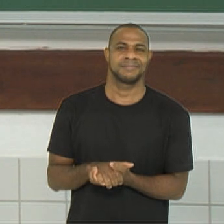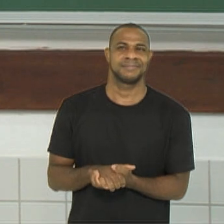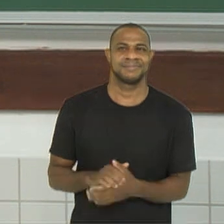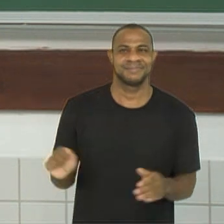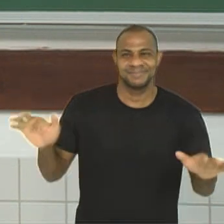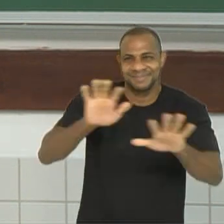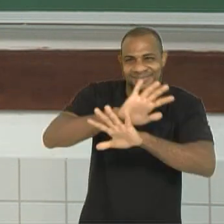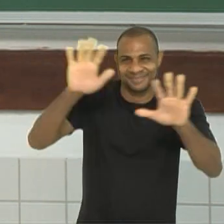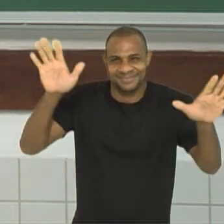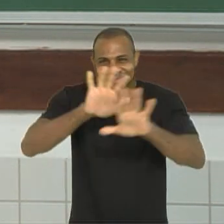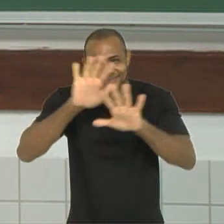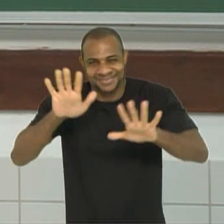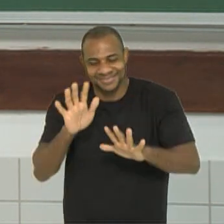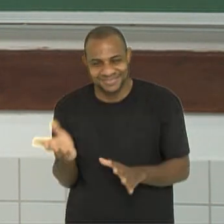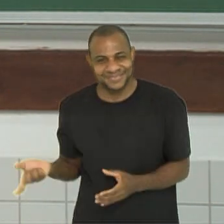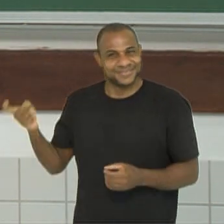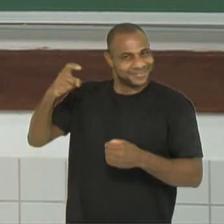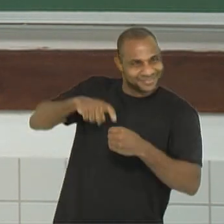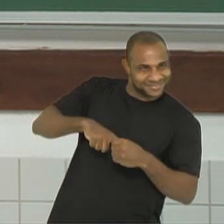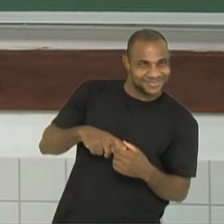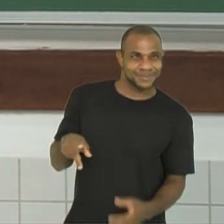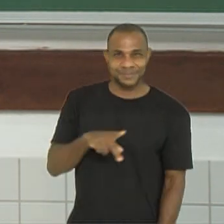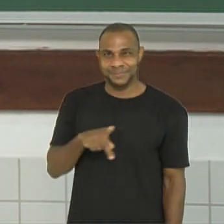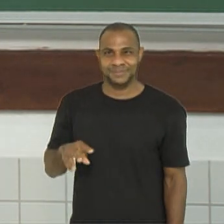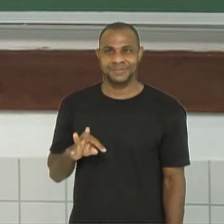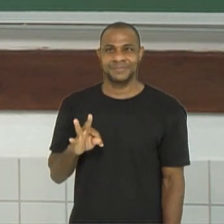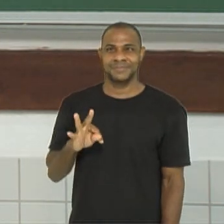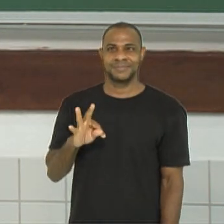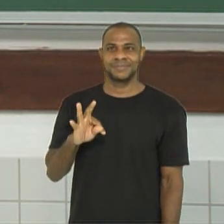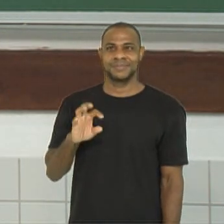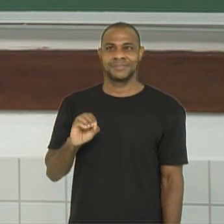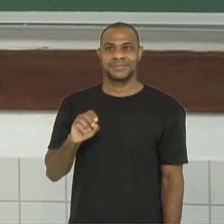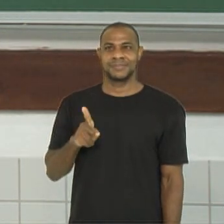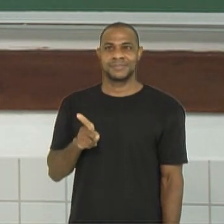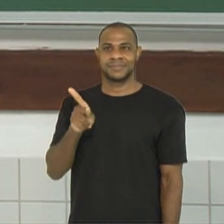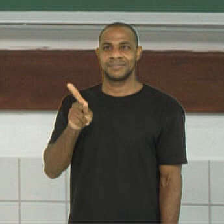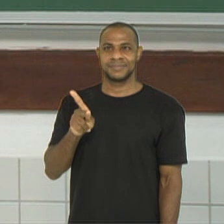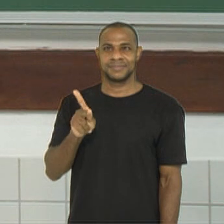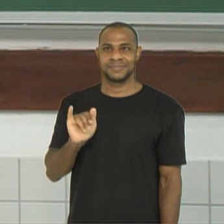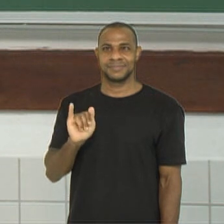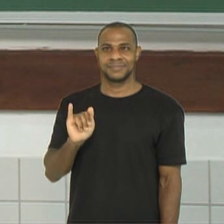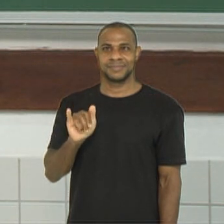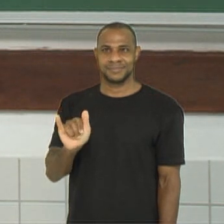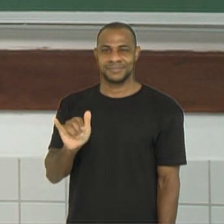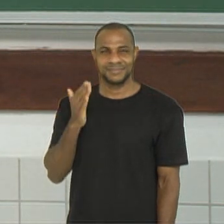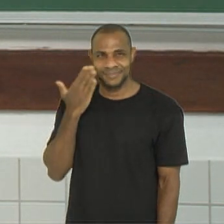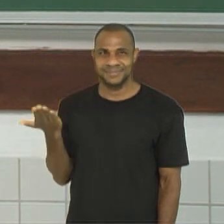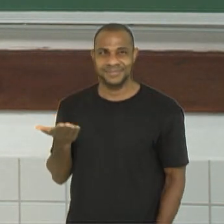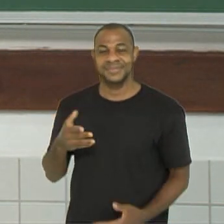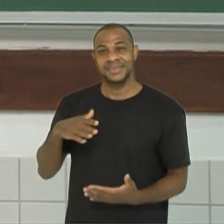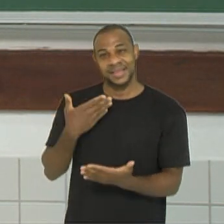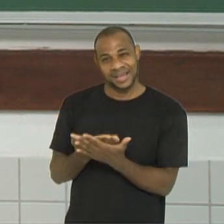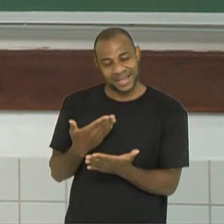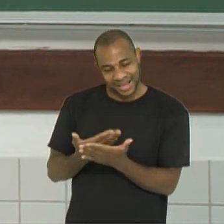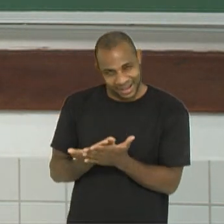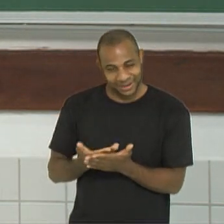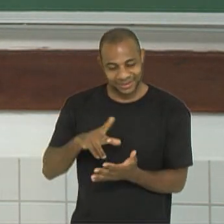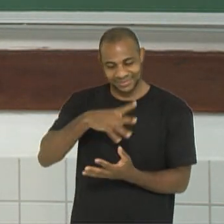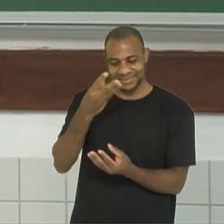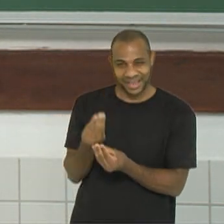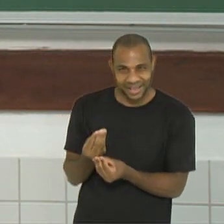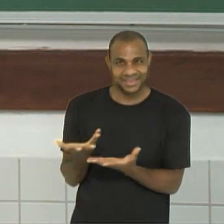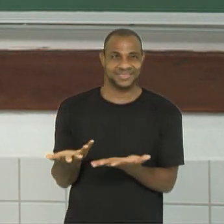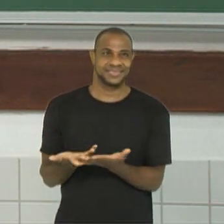Olá, meus alunos, eu estou de volta aqui, professor Toki, para essa nossa nova aula de arte e nós estamos ainda nas nossas retomadas, tá